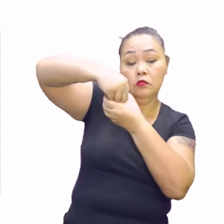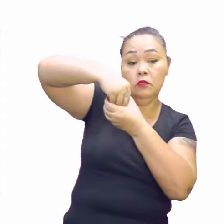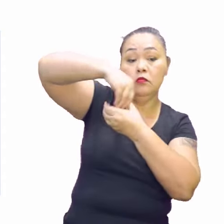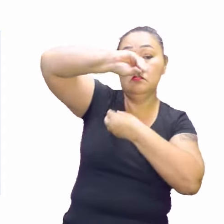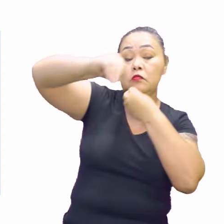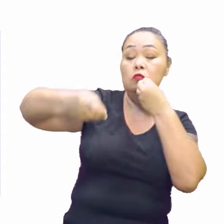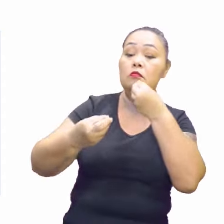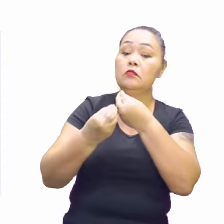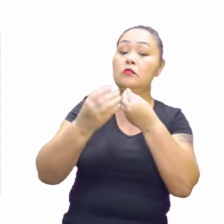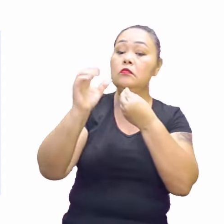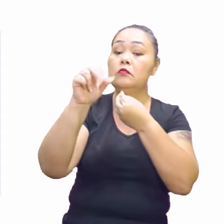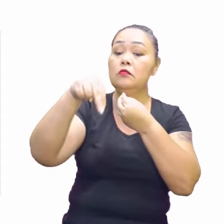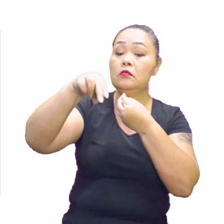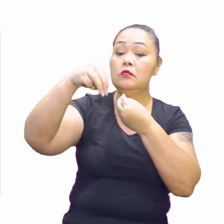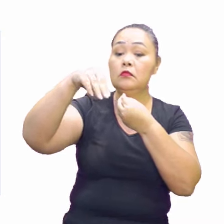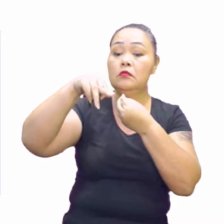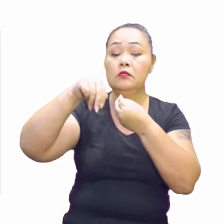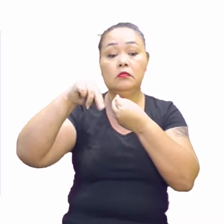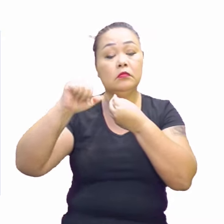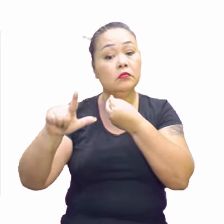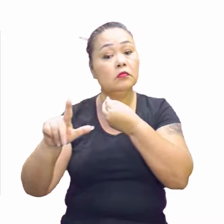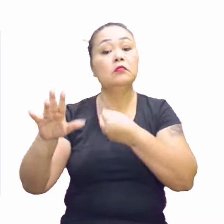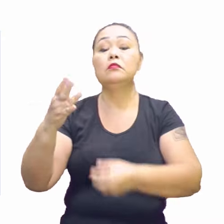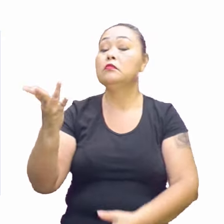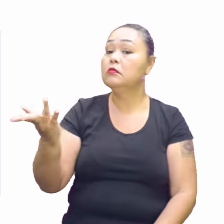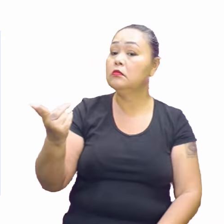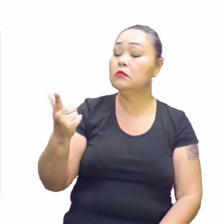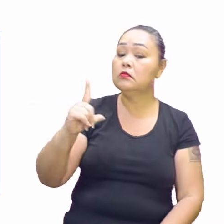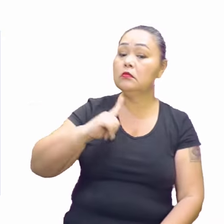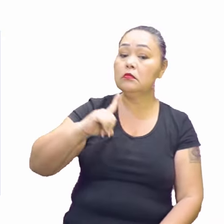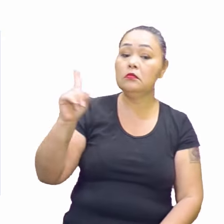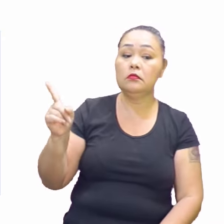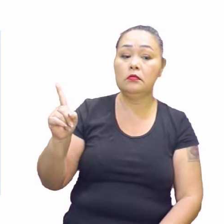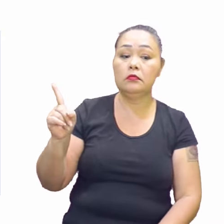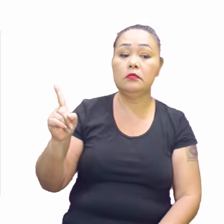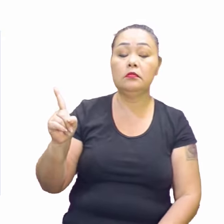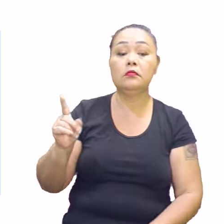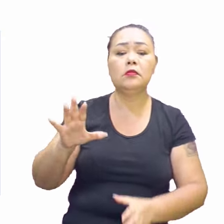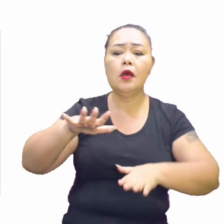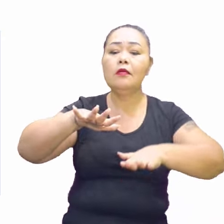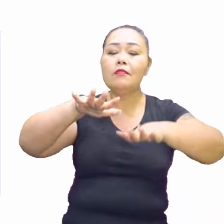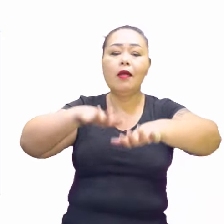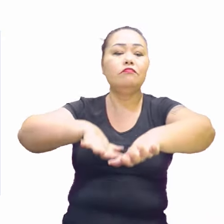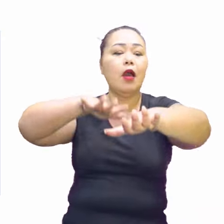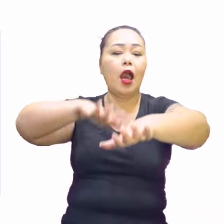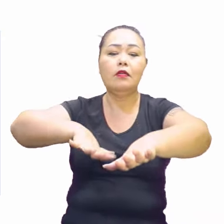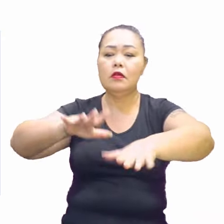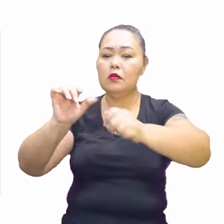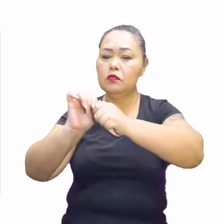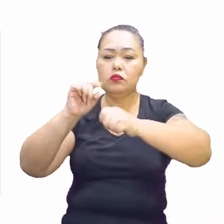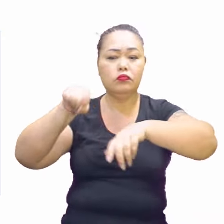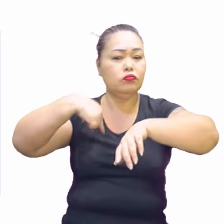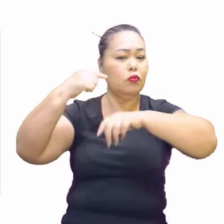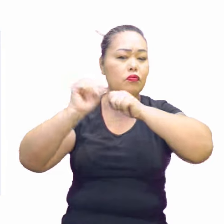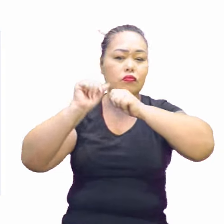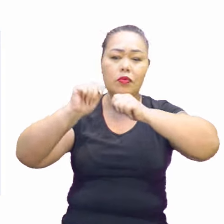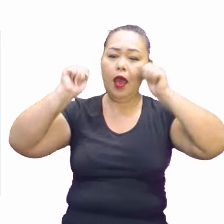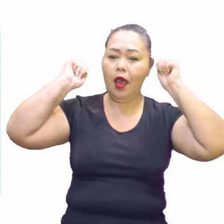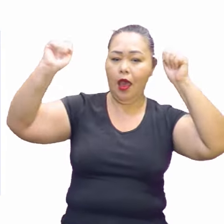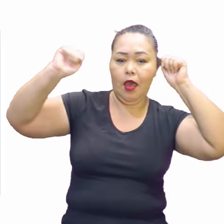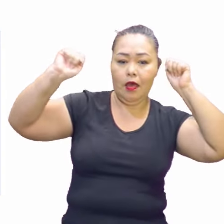o núcleo do adjunto adnominal. O que é que nós temos aqui? A multidão de fanáticos,